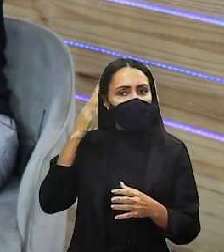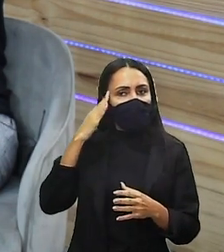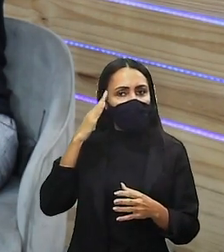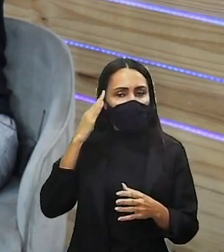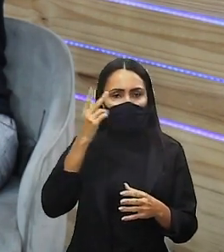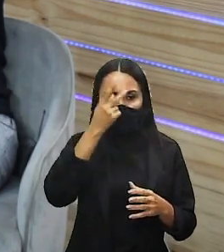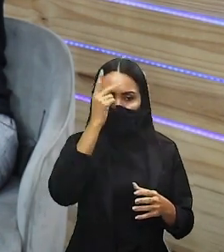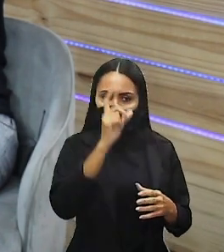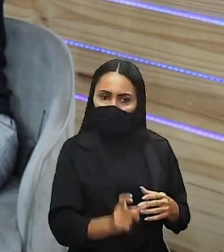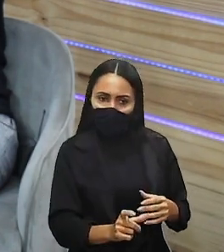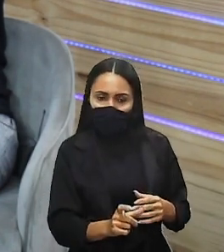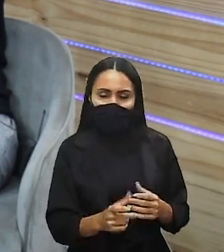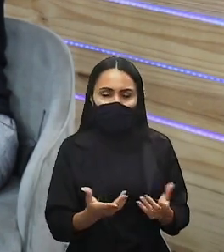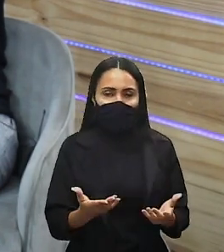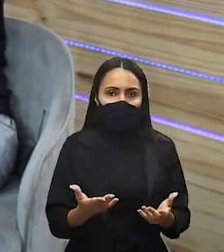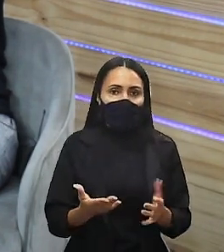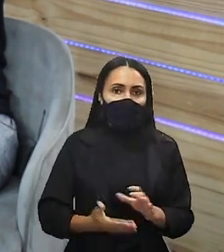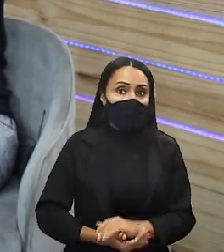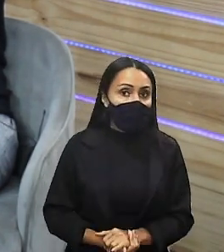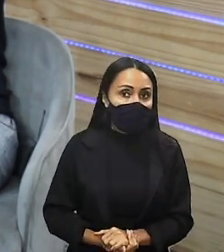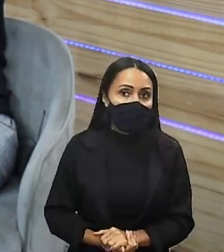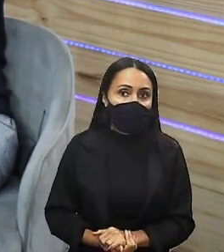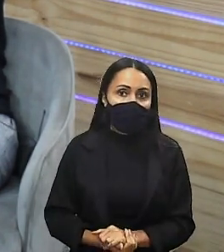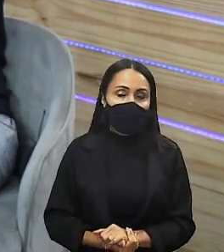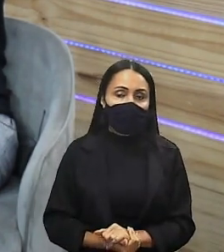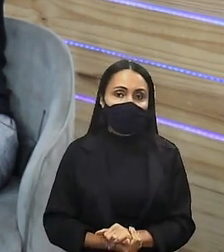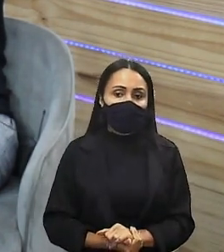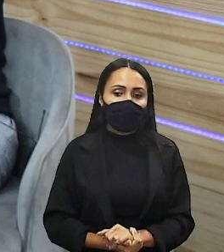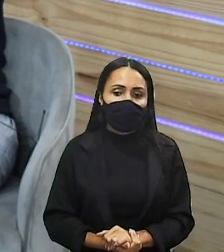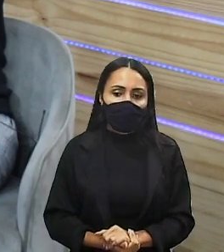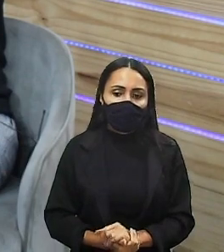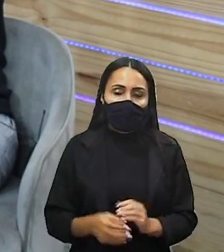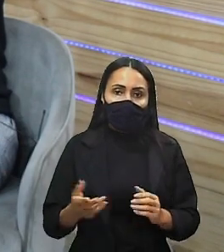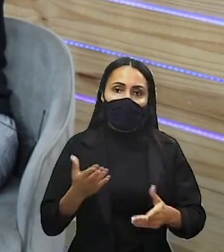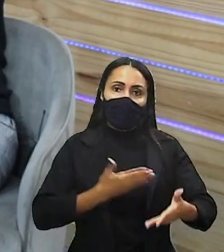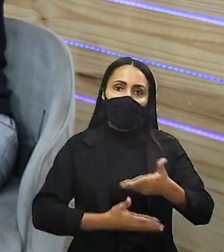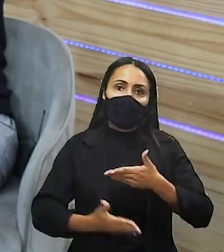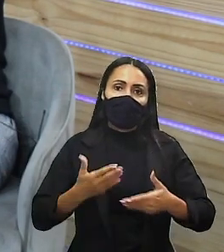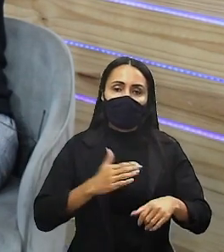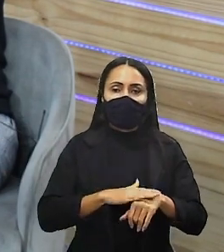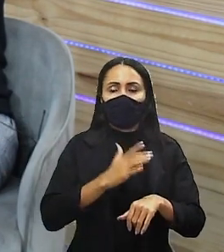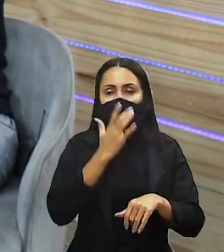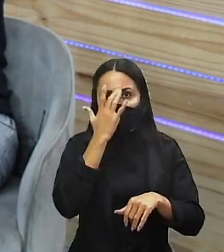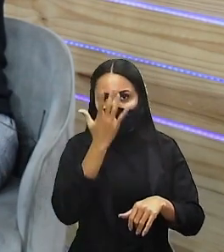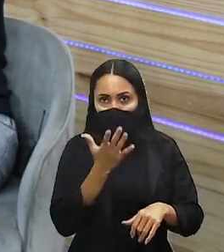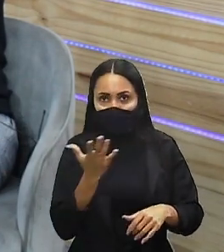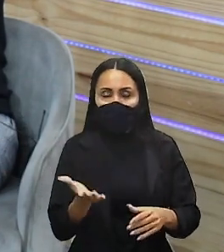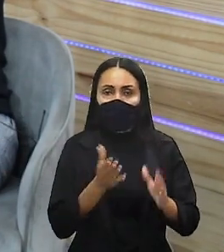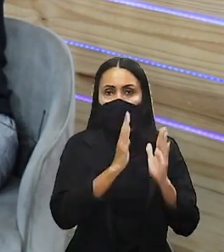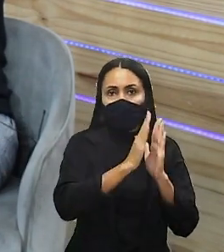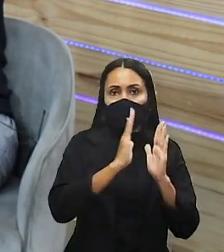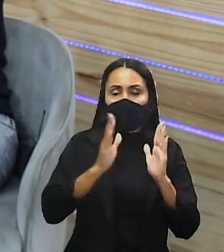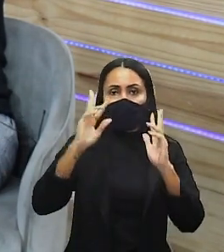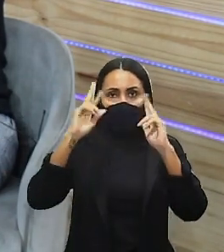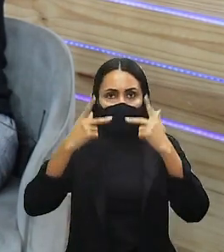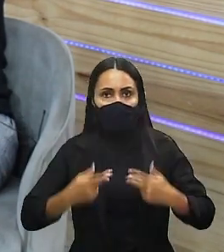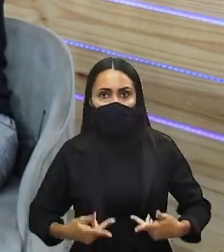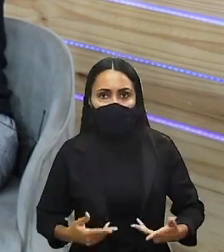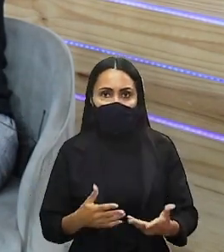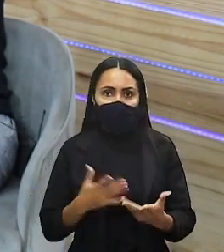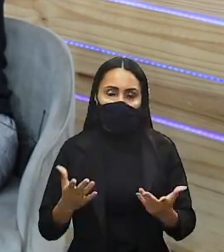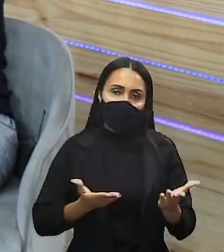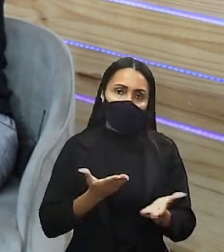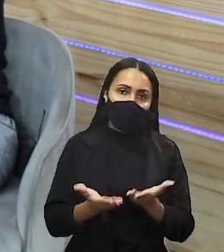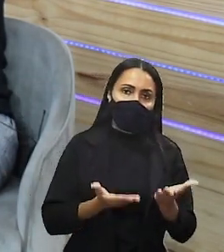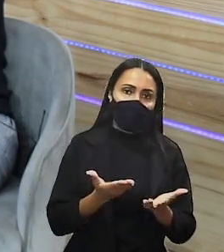tem a dizer, né, parece que as relações elas ficam mais fáceis e a biblioteca humana ela visa